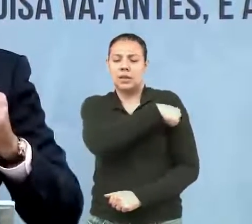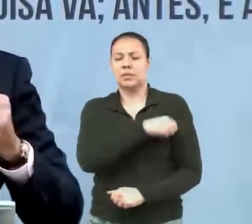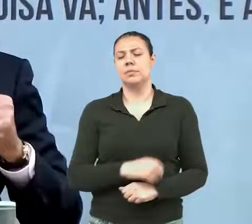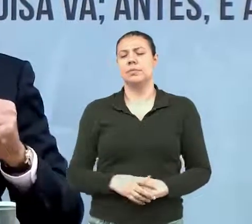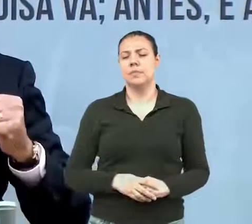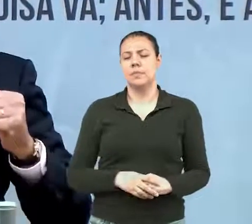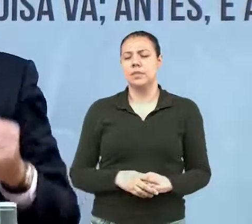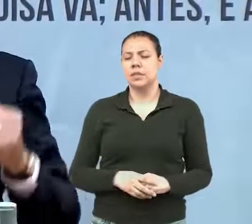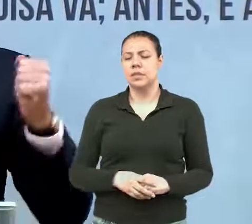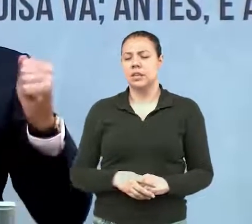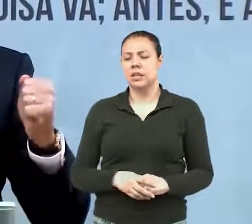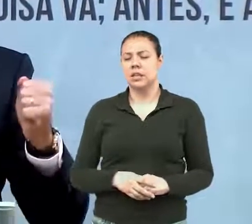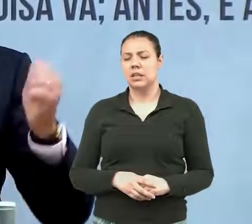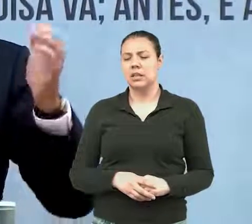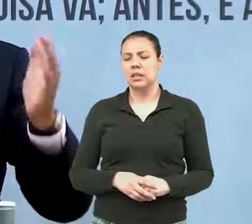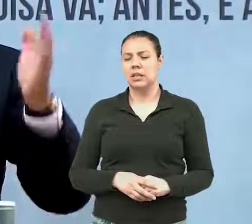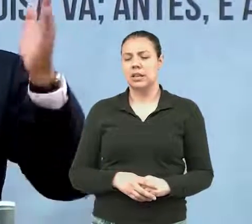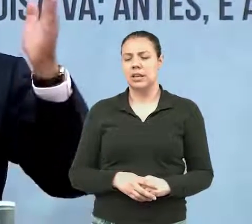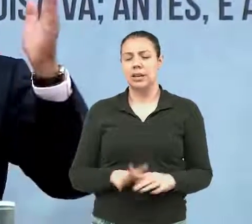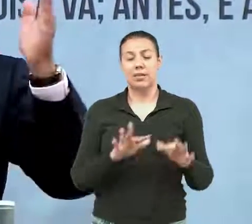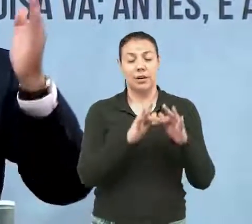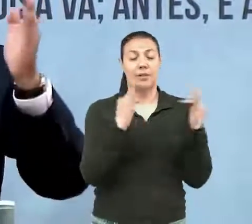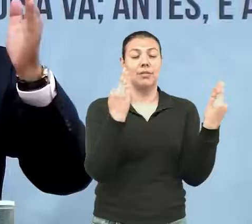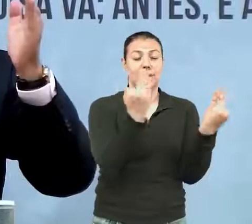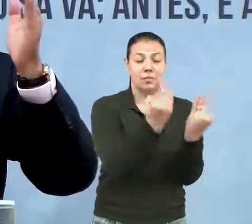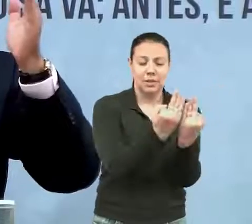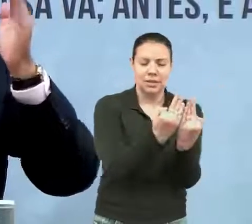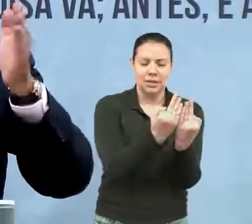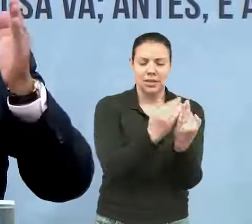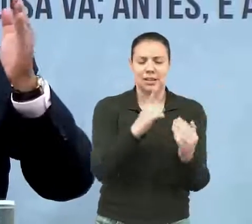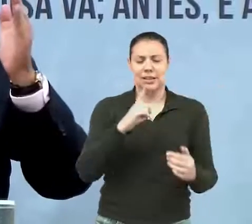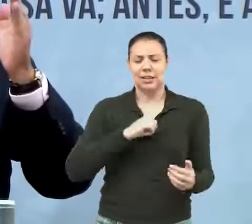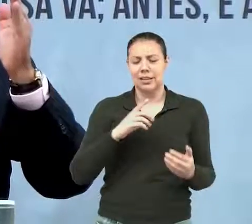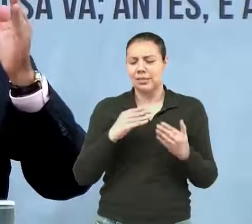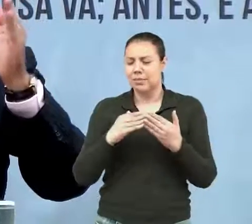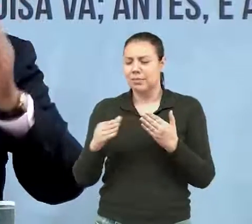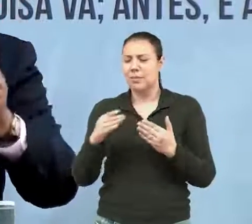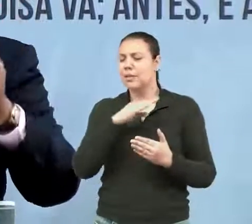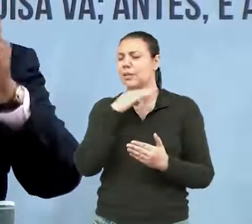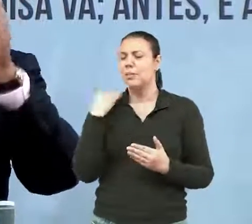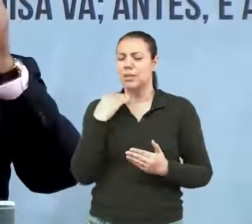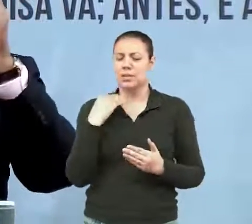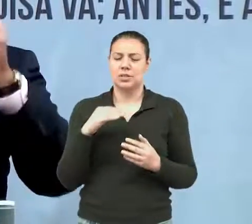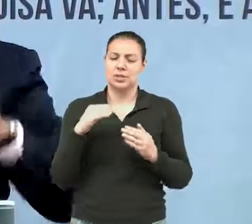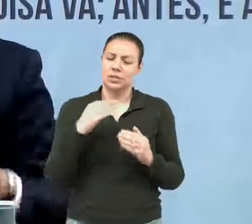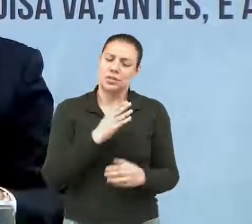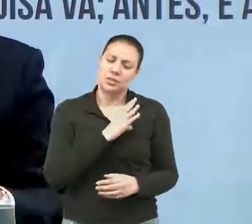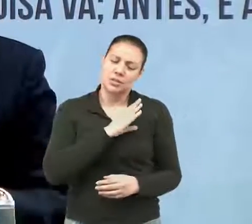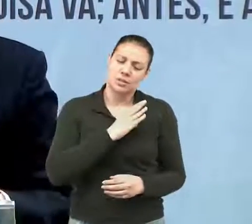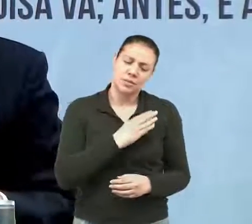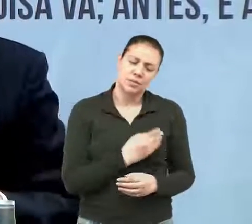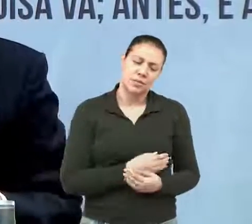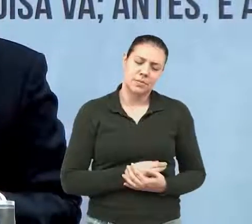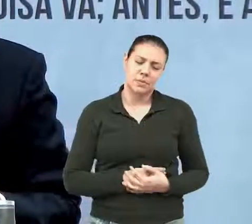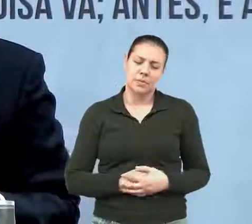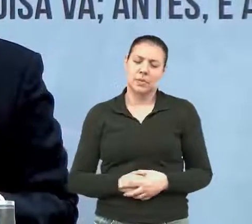do familiar, meu Deus, que já está enlutado. Tem misericórdia, tira o medo, dá esperança, fortalece esse